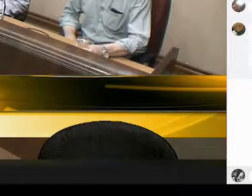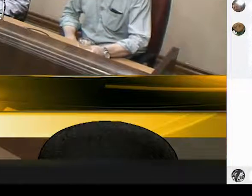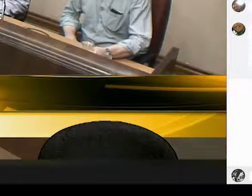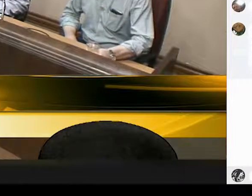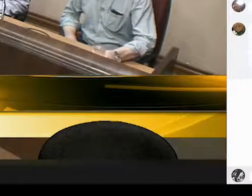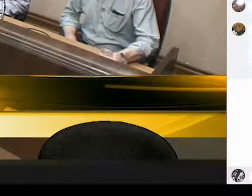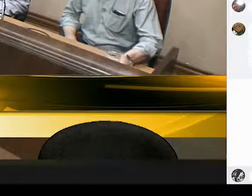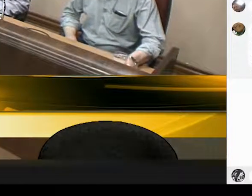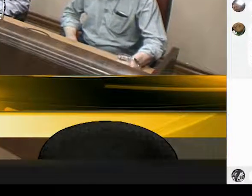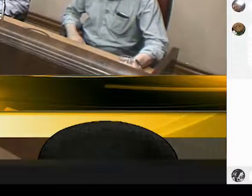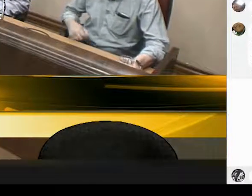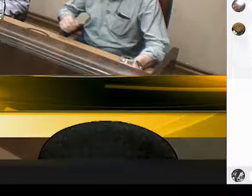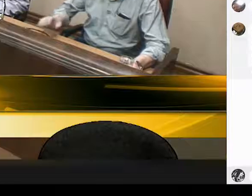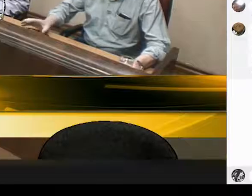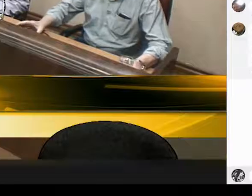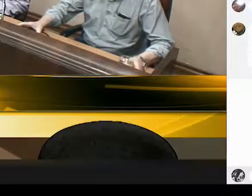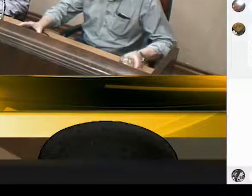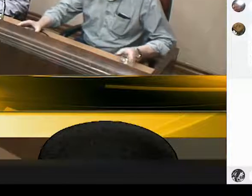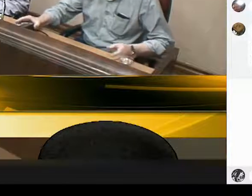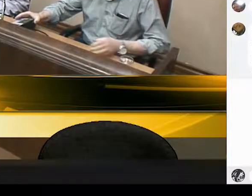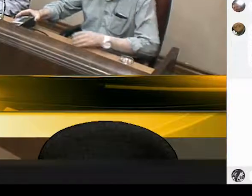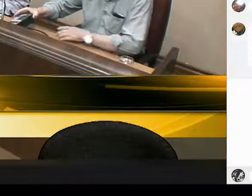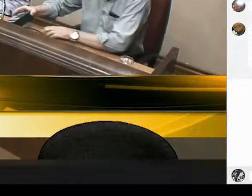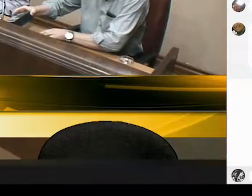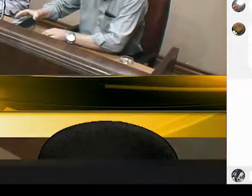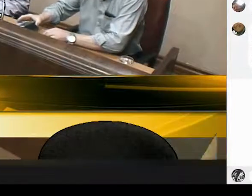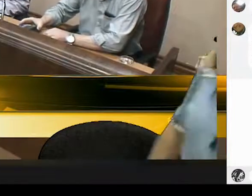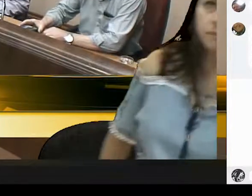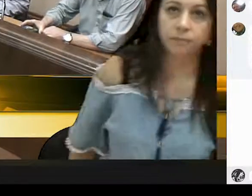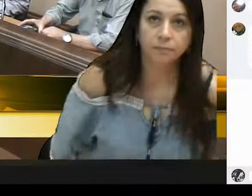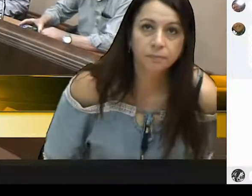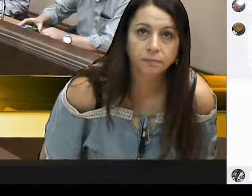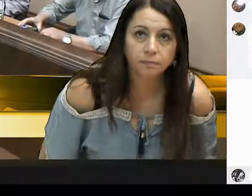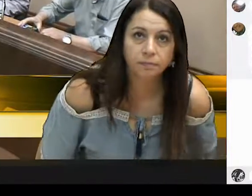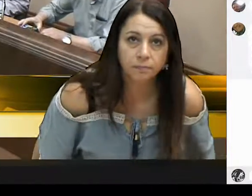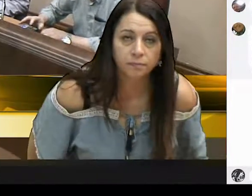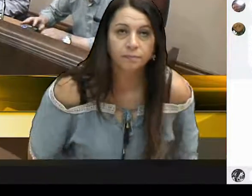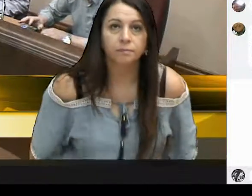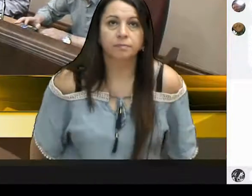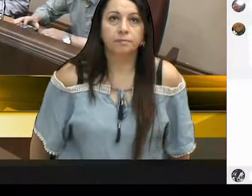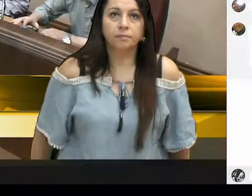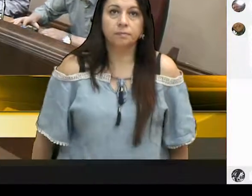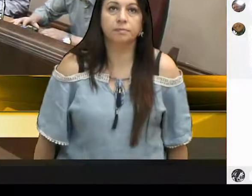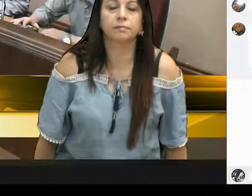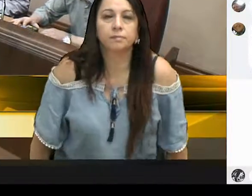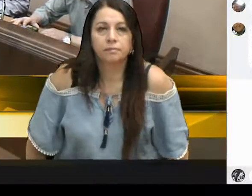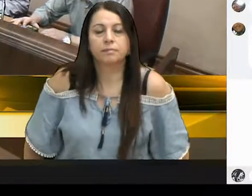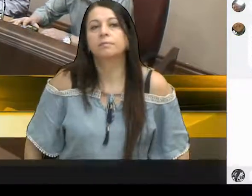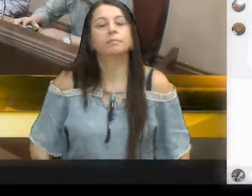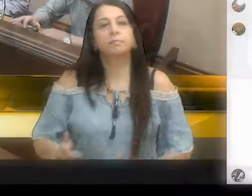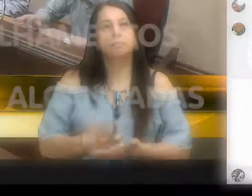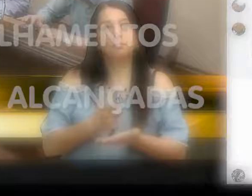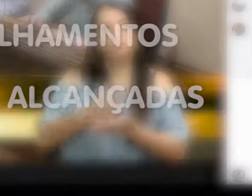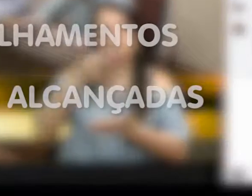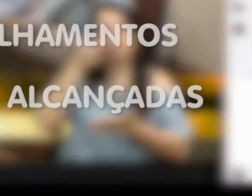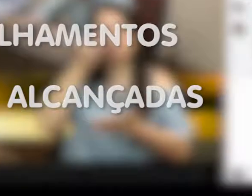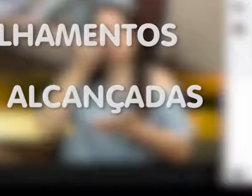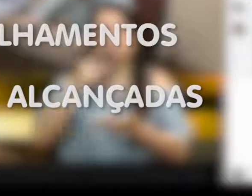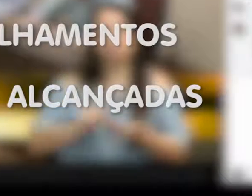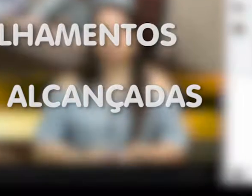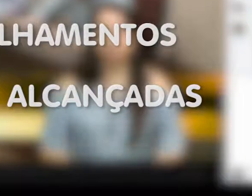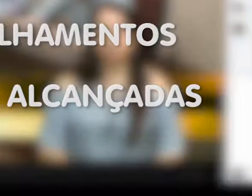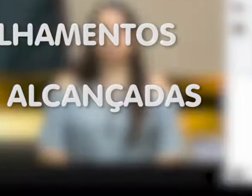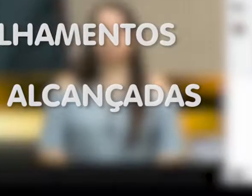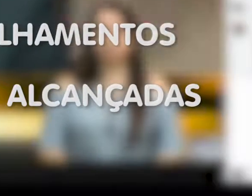Câmara Municipal puderam assistir todas as manifestações e votação em tempo real. Nesse